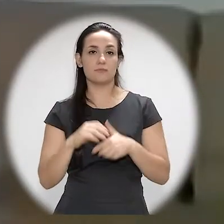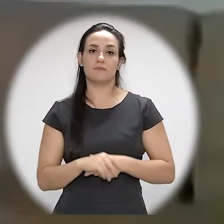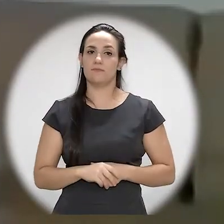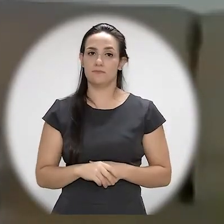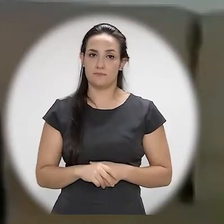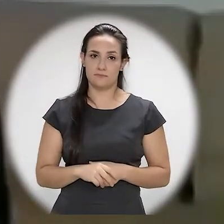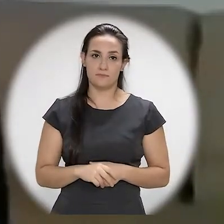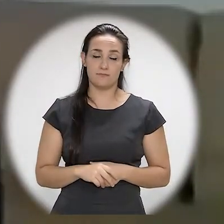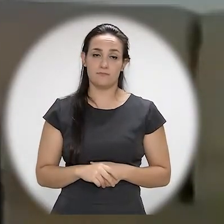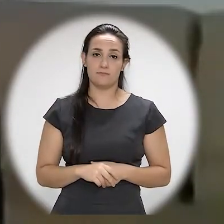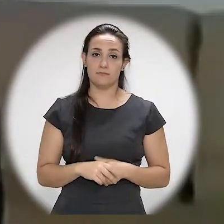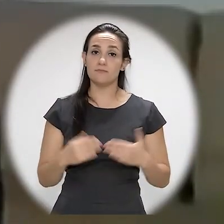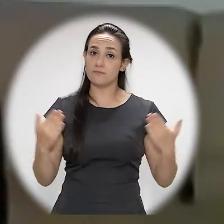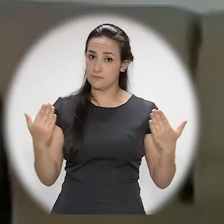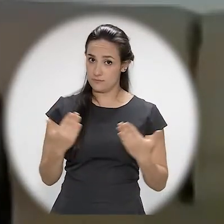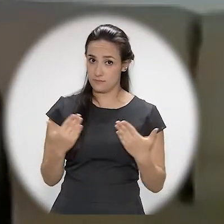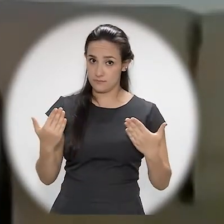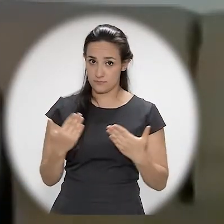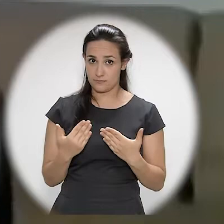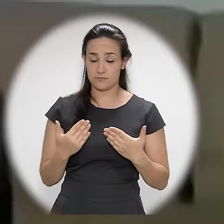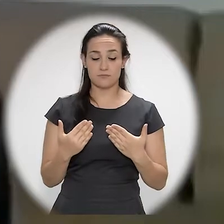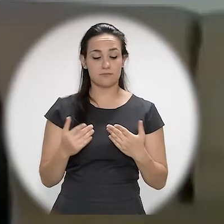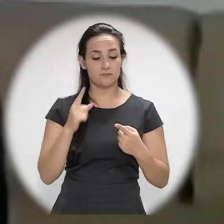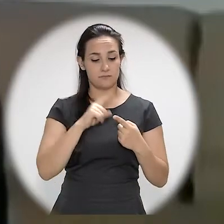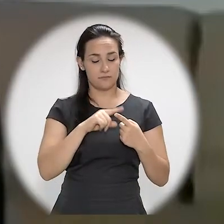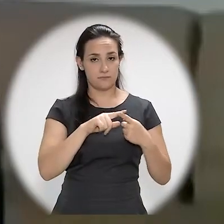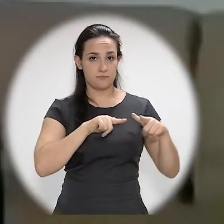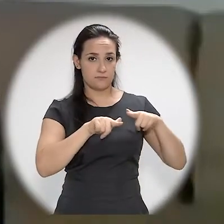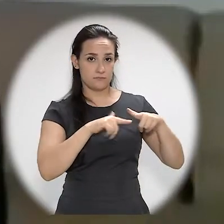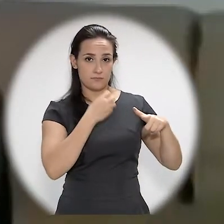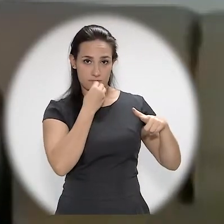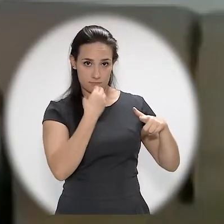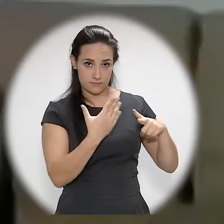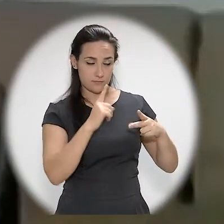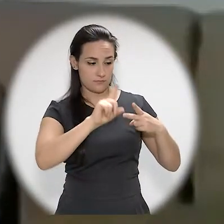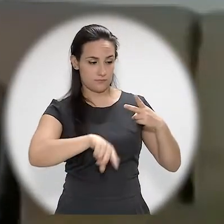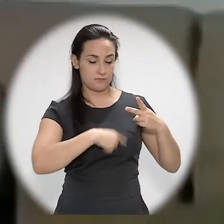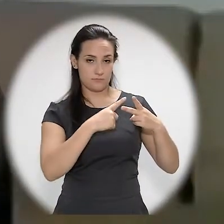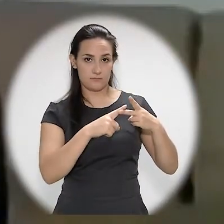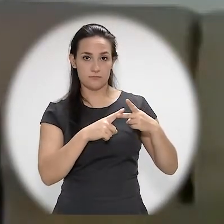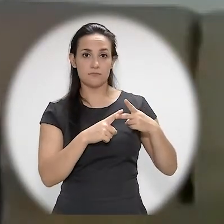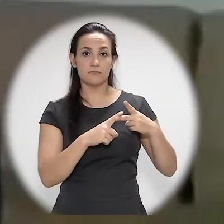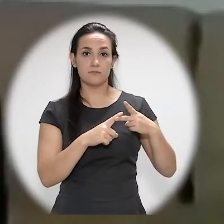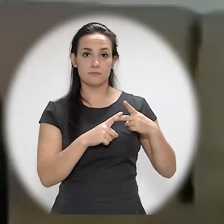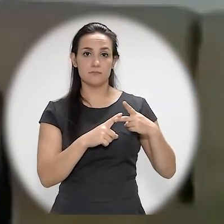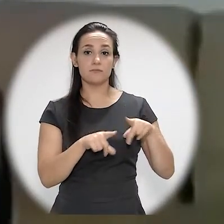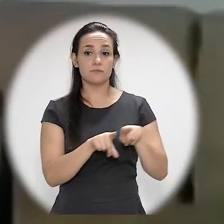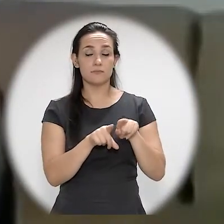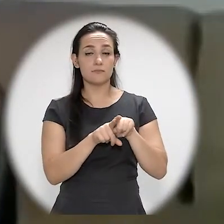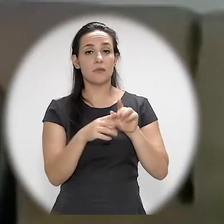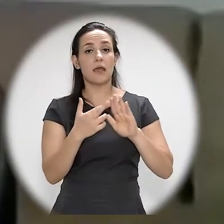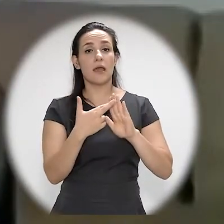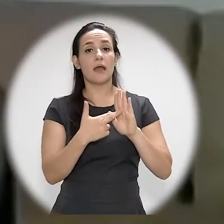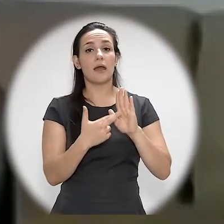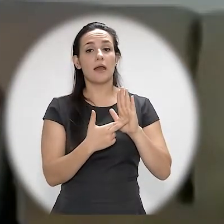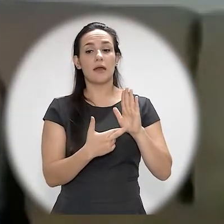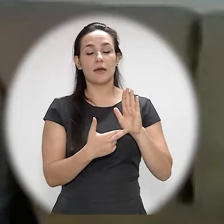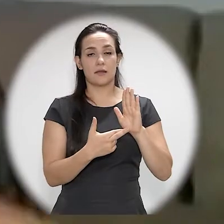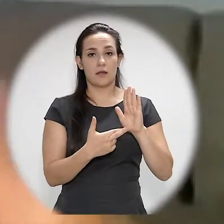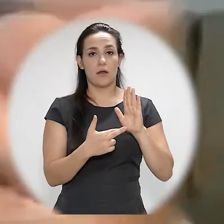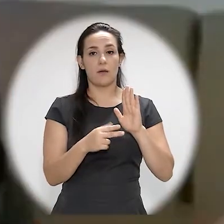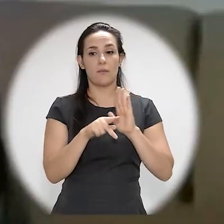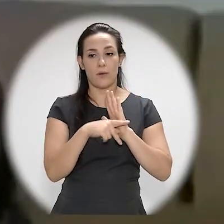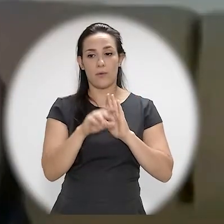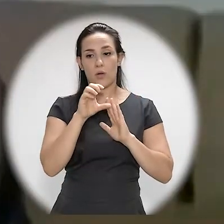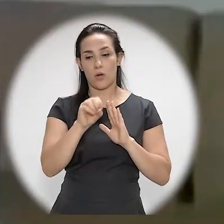sejam buscadas, e elas estão especialmente no que se refere ao trabalho decente e nas opções da organização do